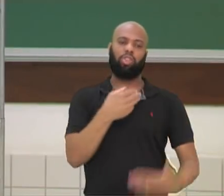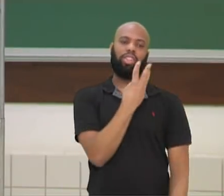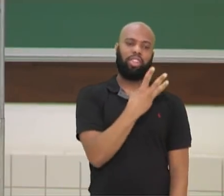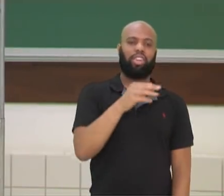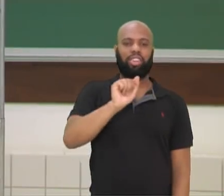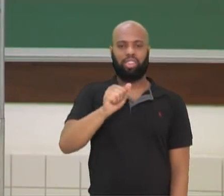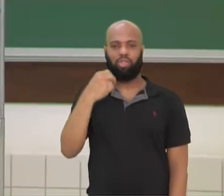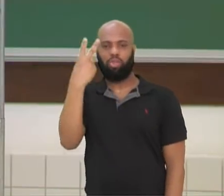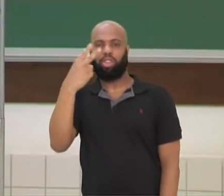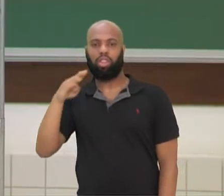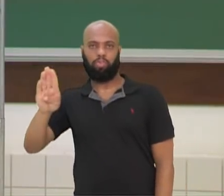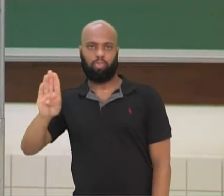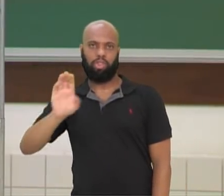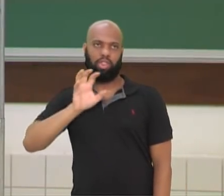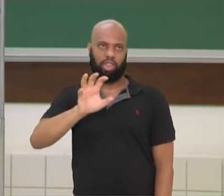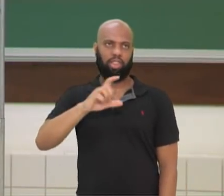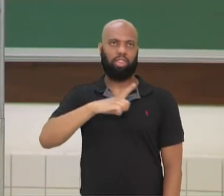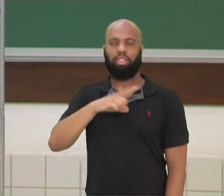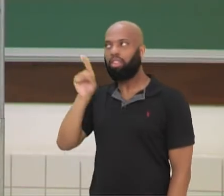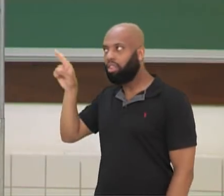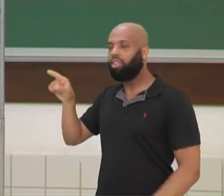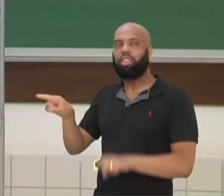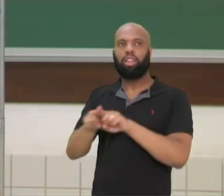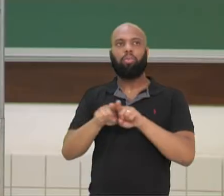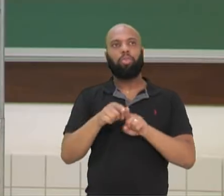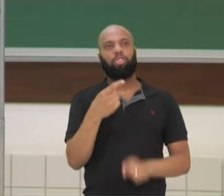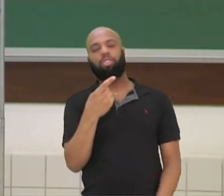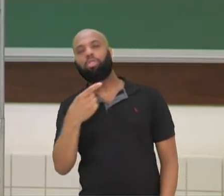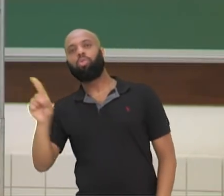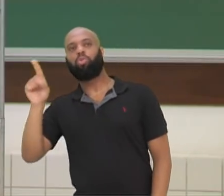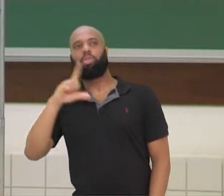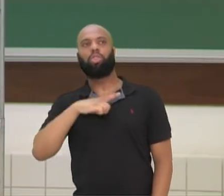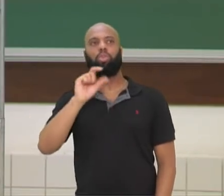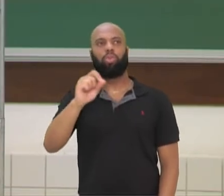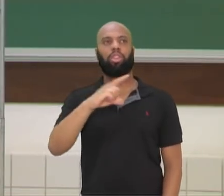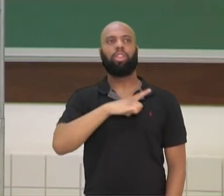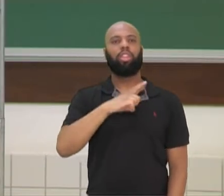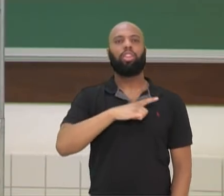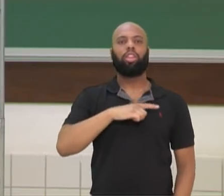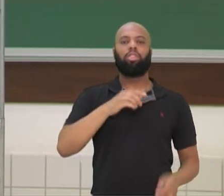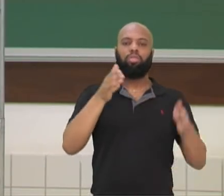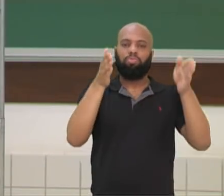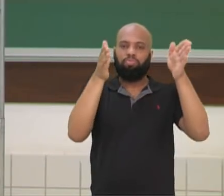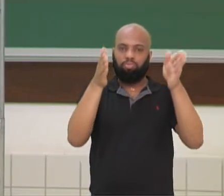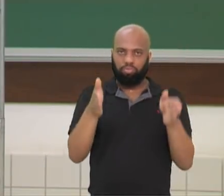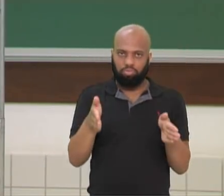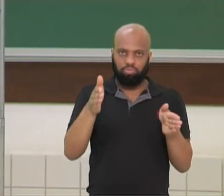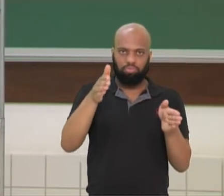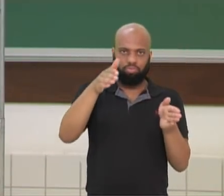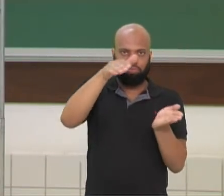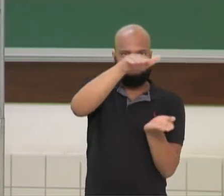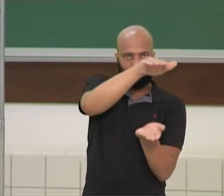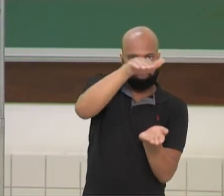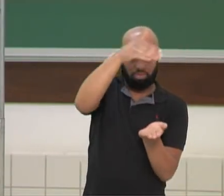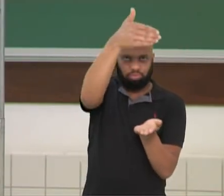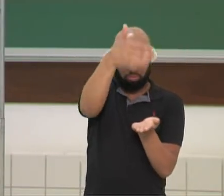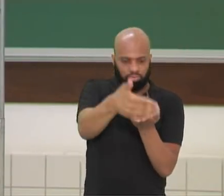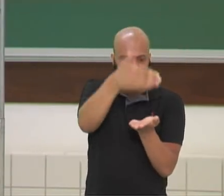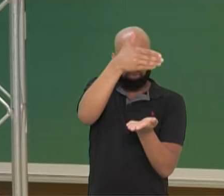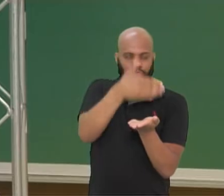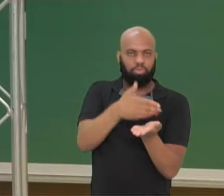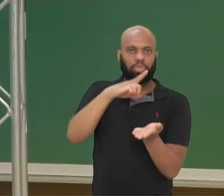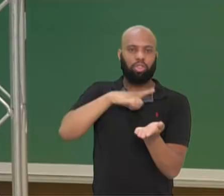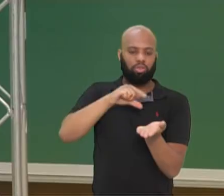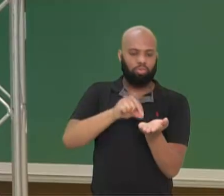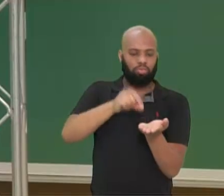B. Está aqui também. E por último, você tem um cubo menorzinho de medida de aresta B